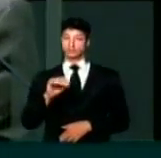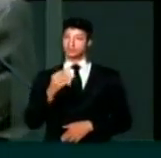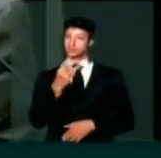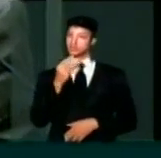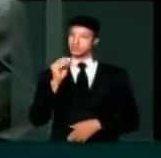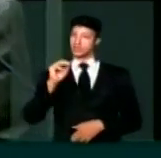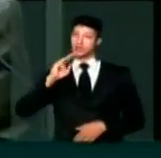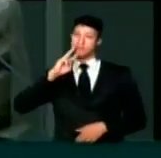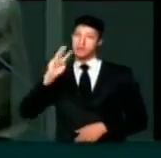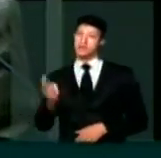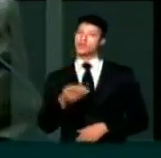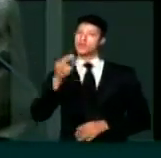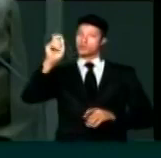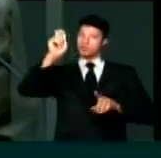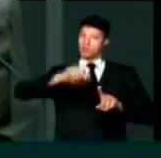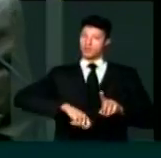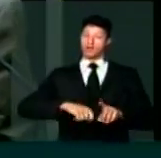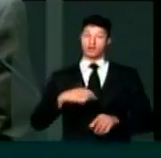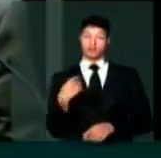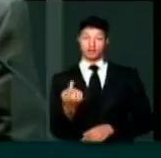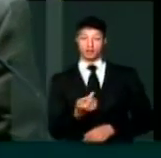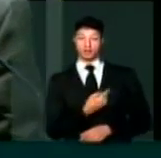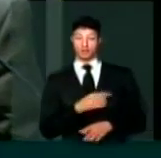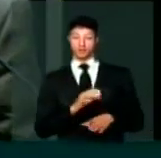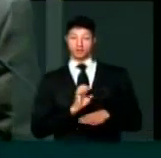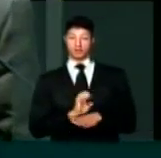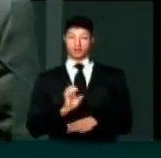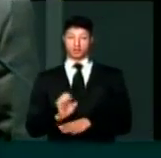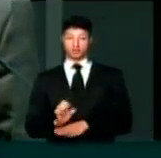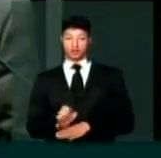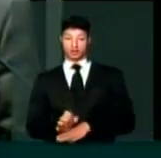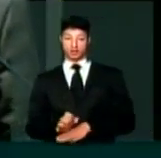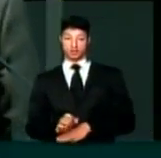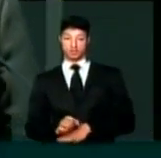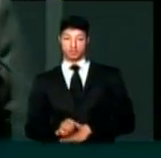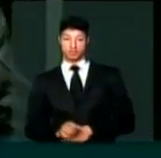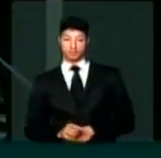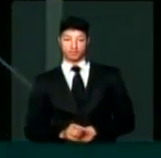milhões por mês. E o nosso Estado novel,